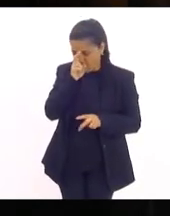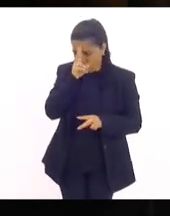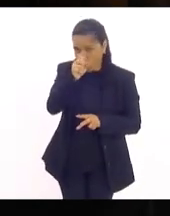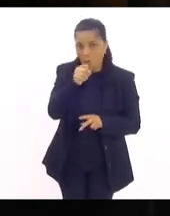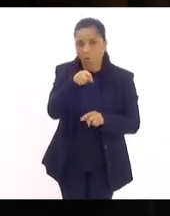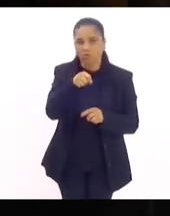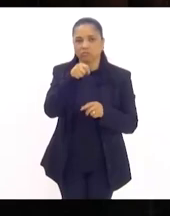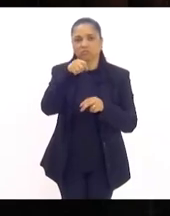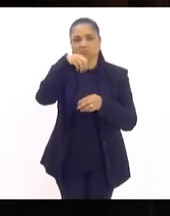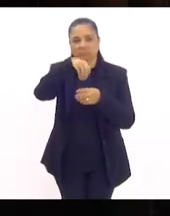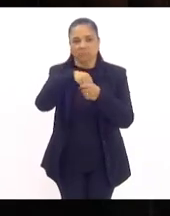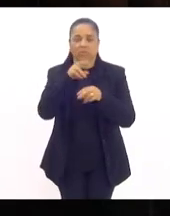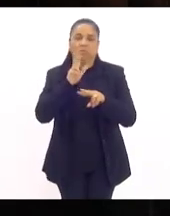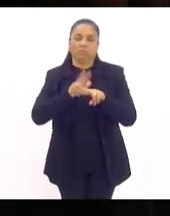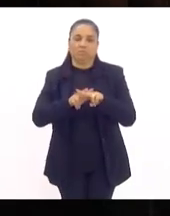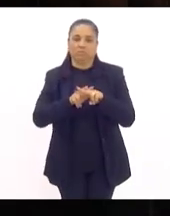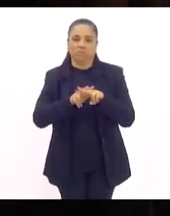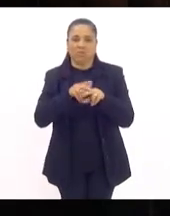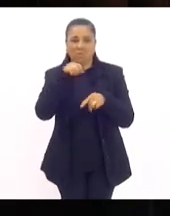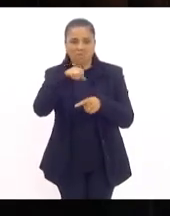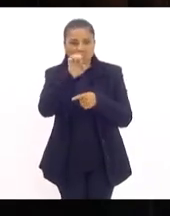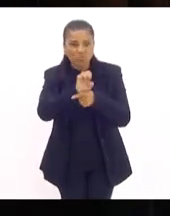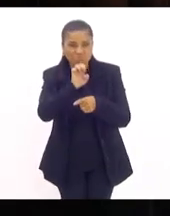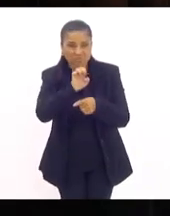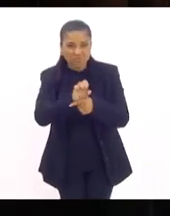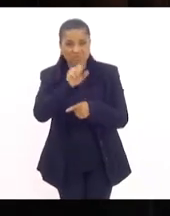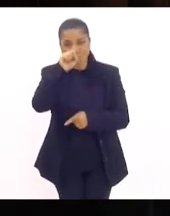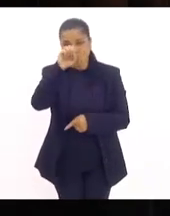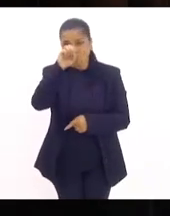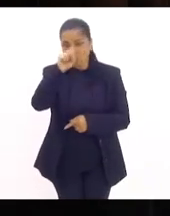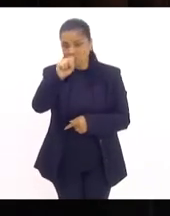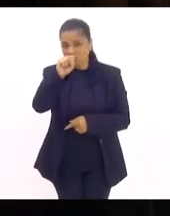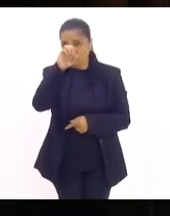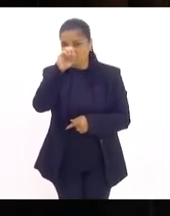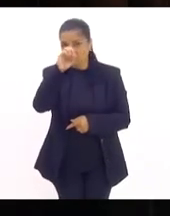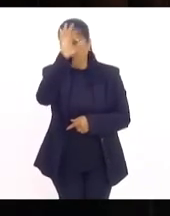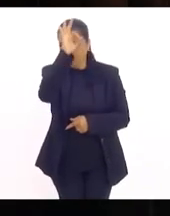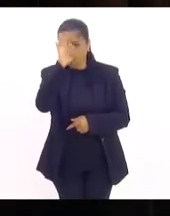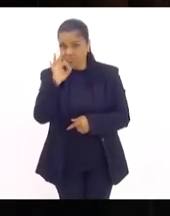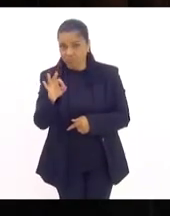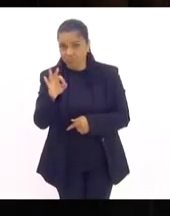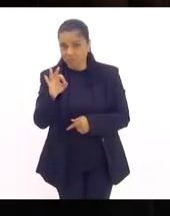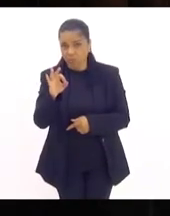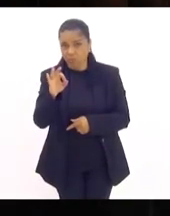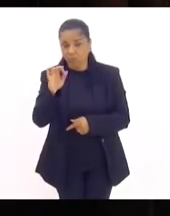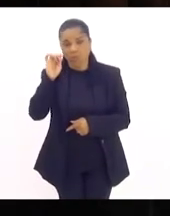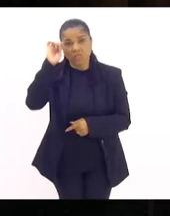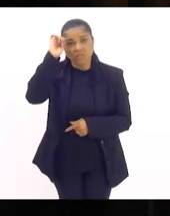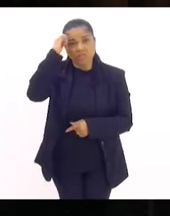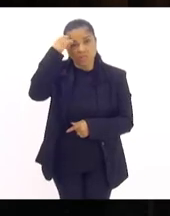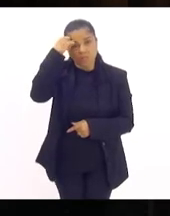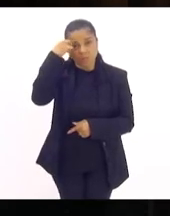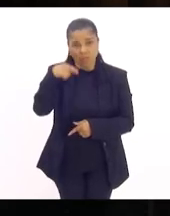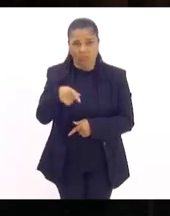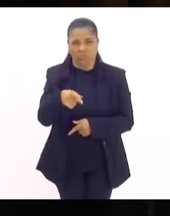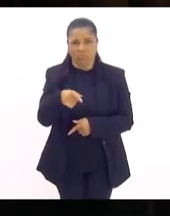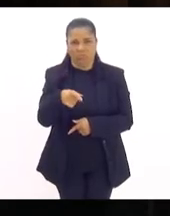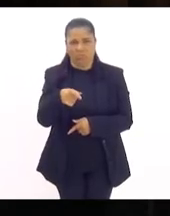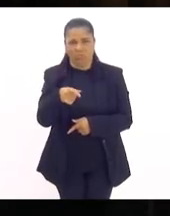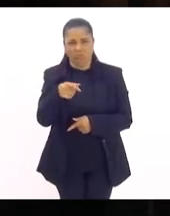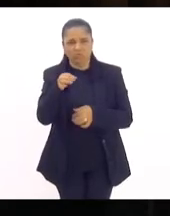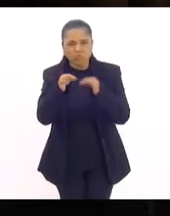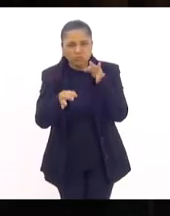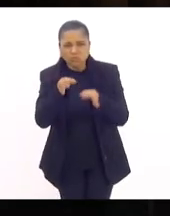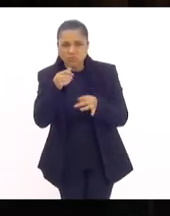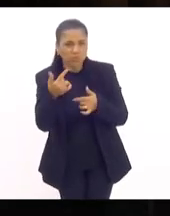Janeiro, 80% dos presos injustamente são negros. Ou seja, só os pretos que são